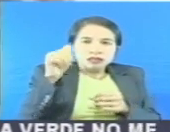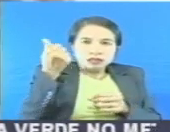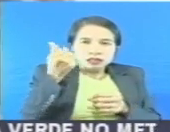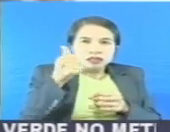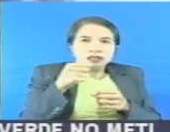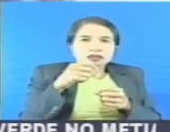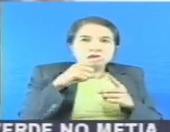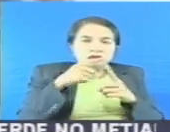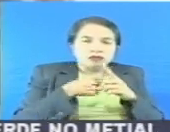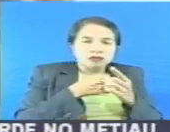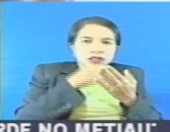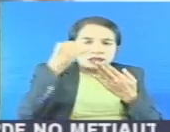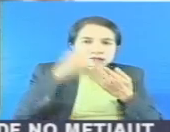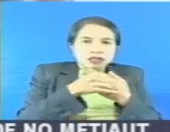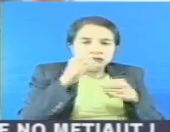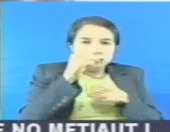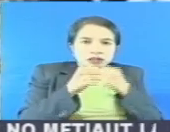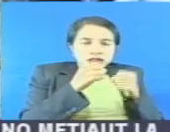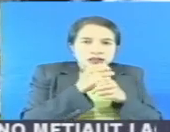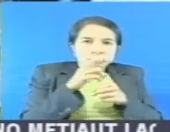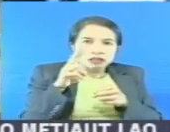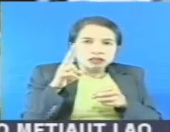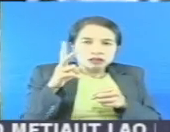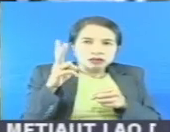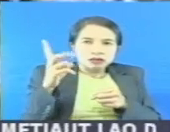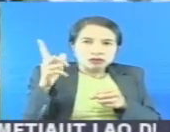Hundroa, Rua Nulo. Fortunato Martins, Elvira de Carvalho, RTTA.